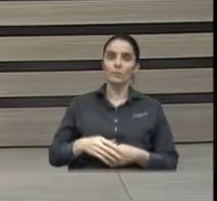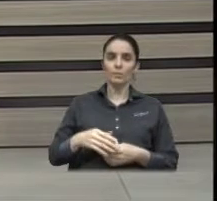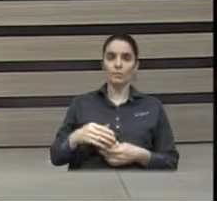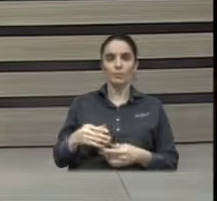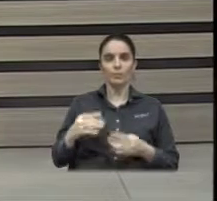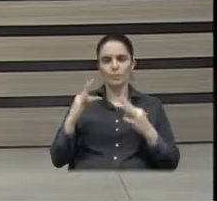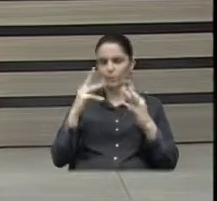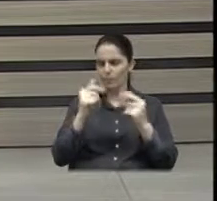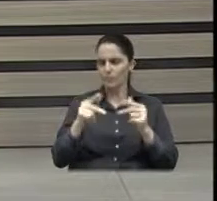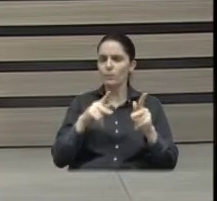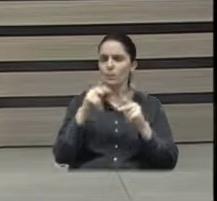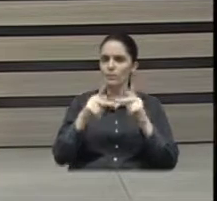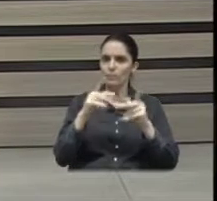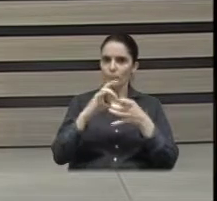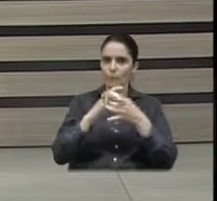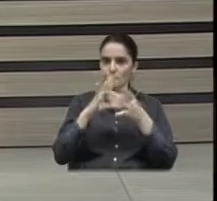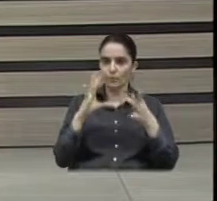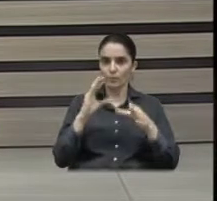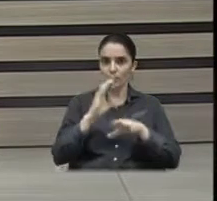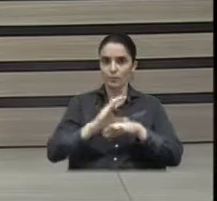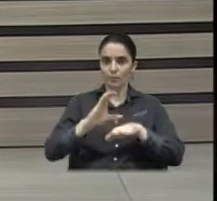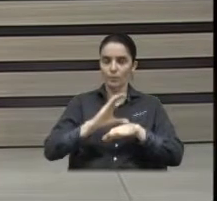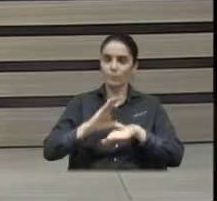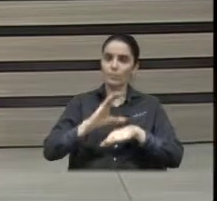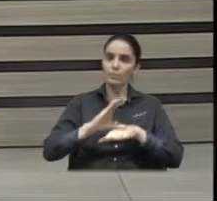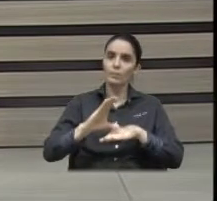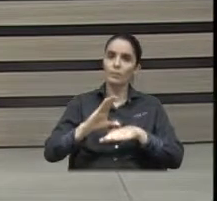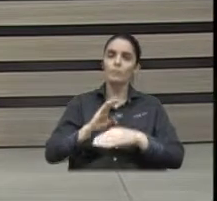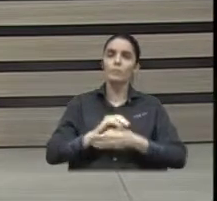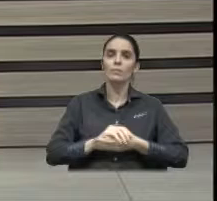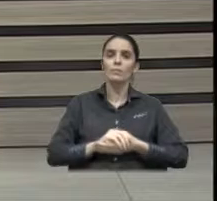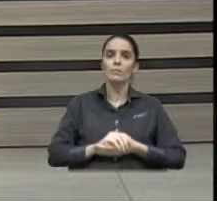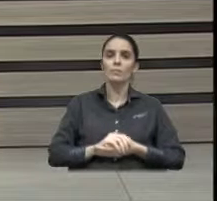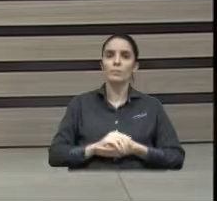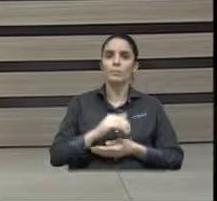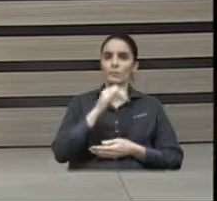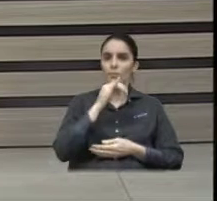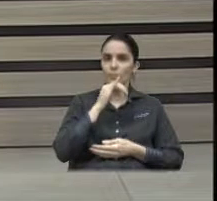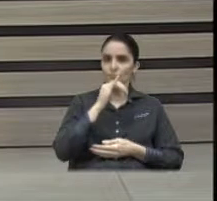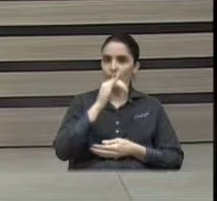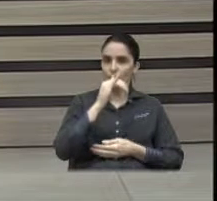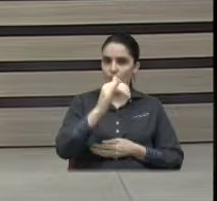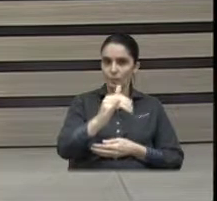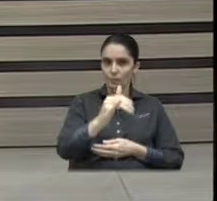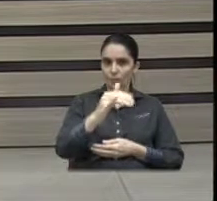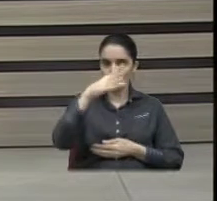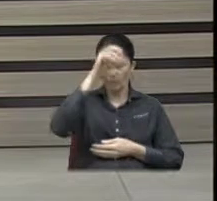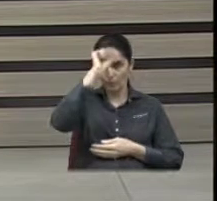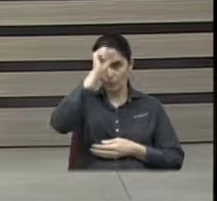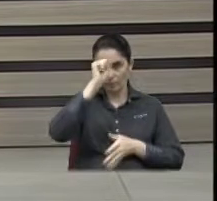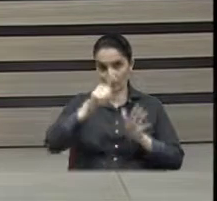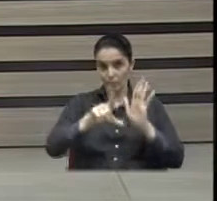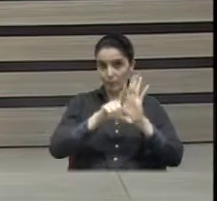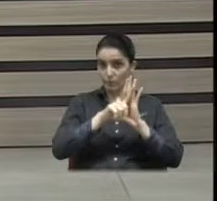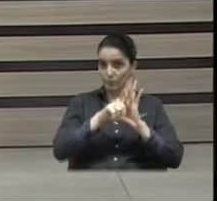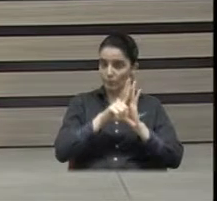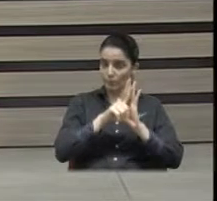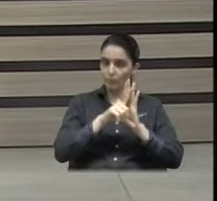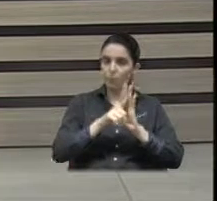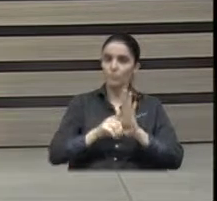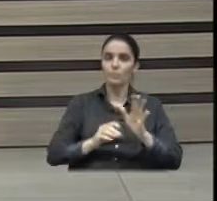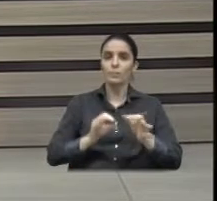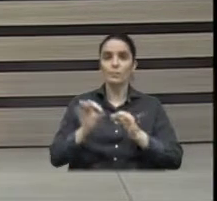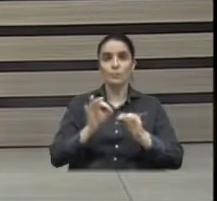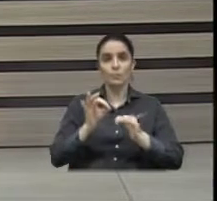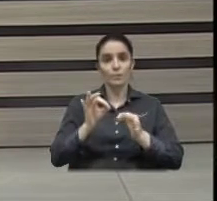toda a população, vai ter um curso de capacitação, comunicar para legislar, o impacto dos projetos de lei na